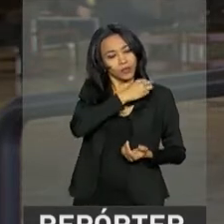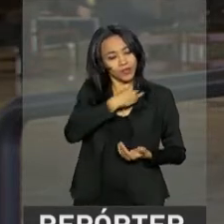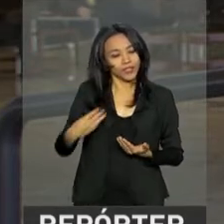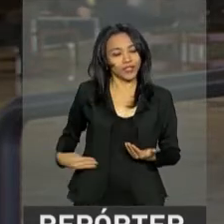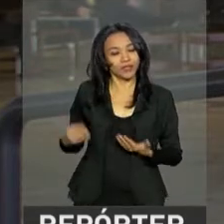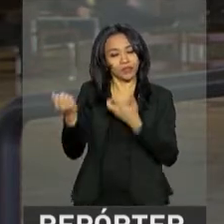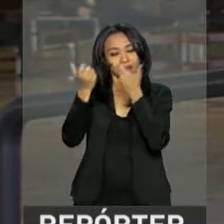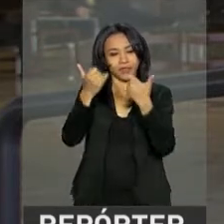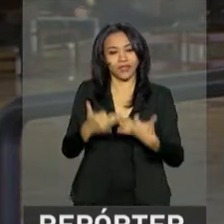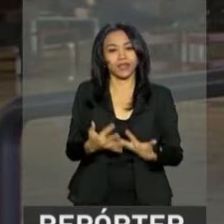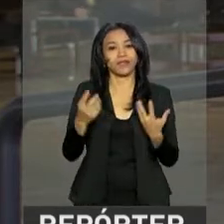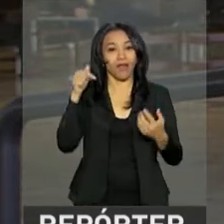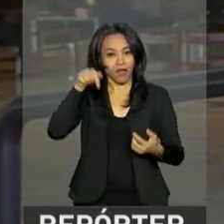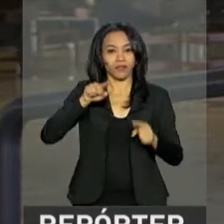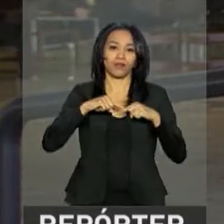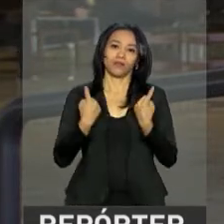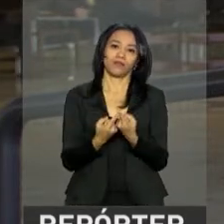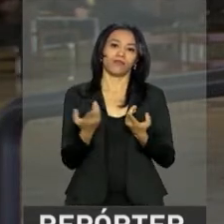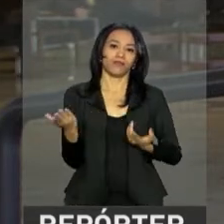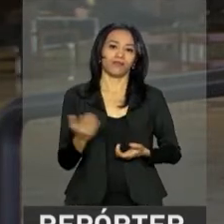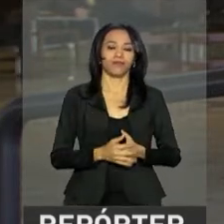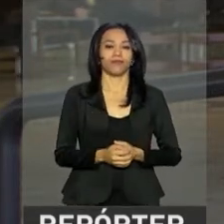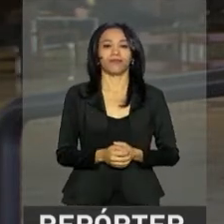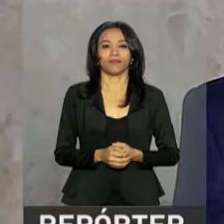falando dessas reuniões